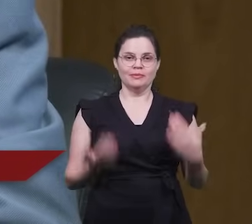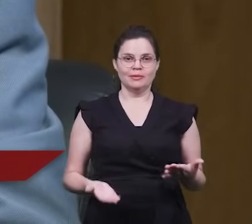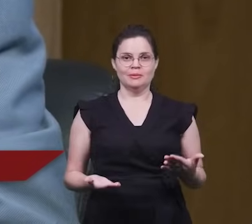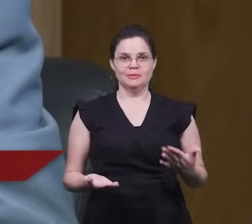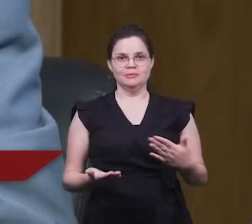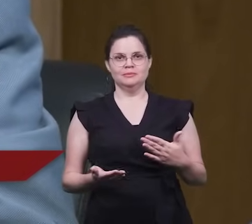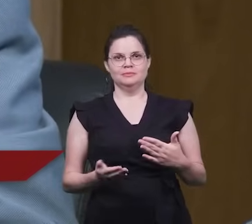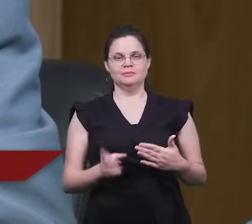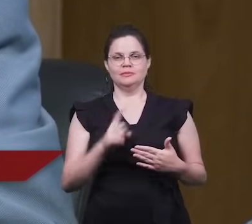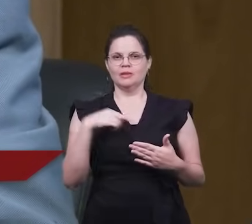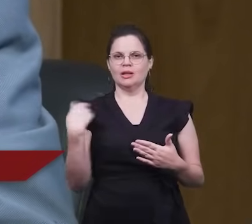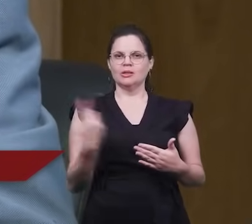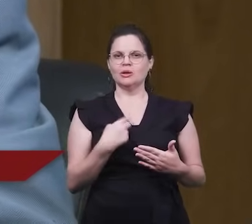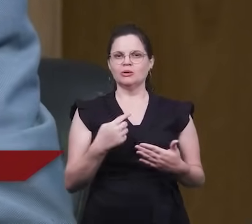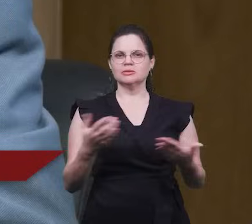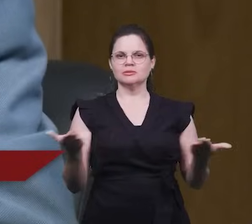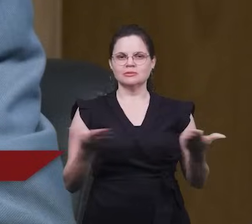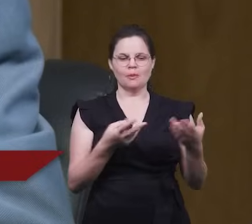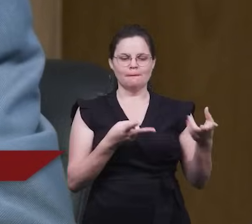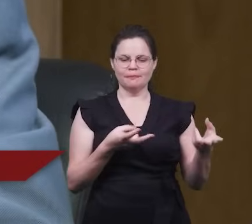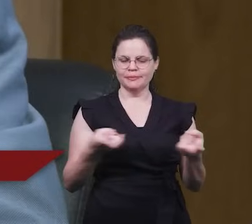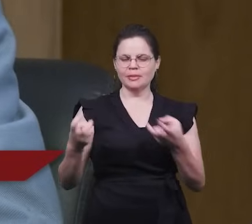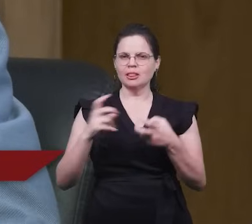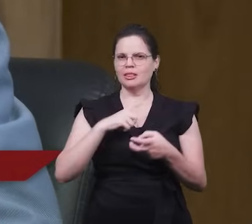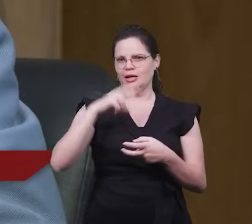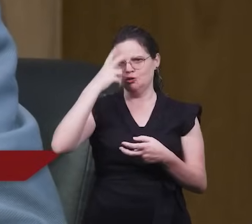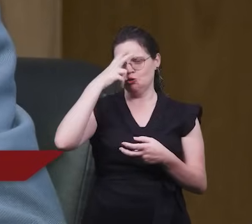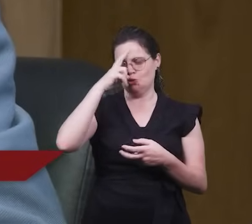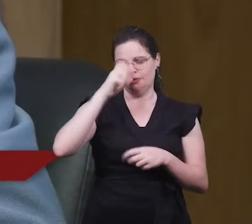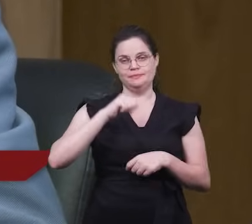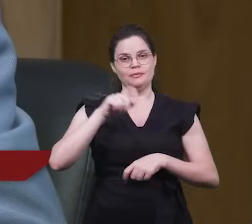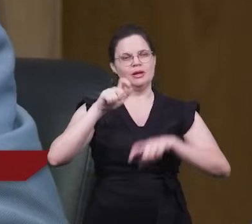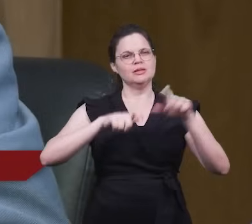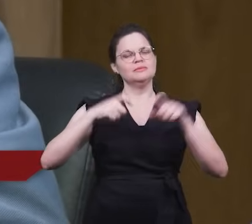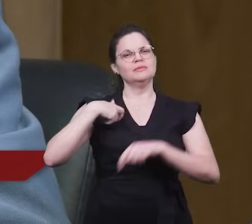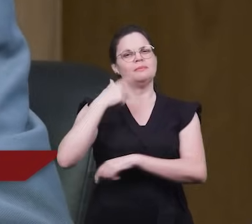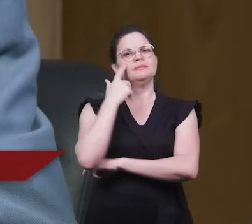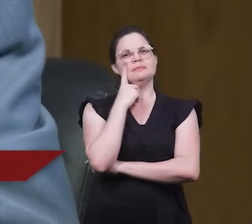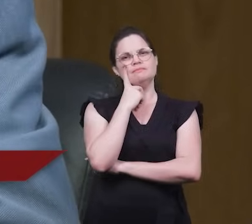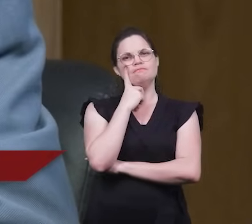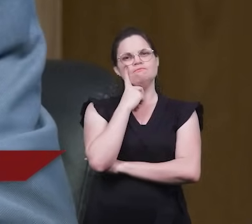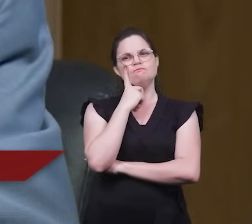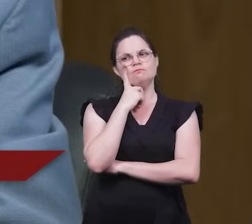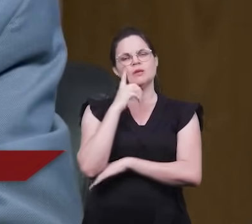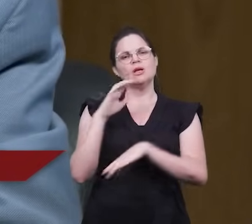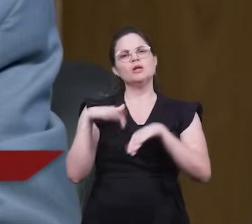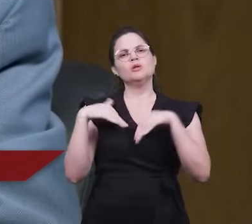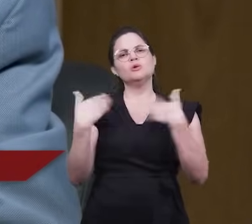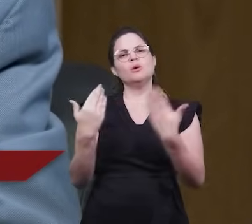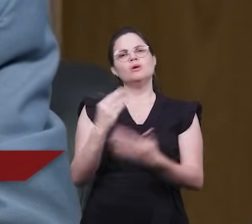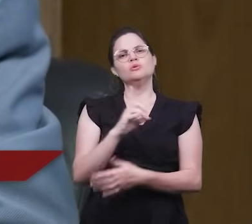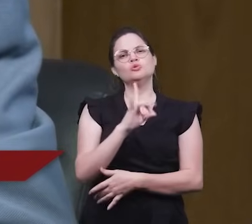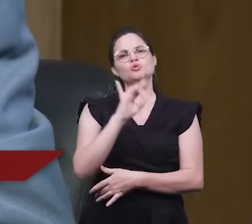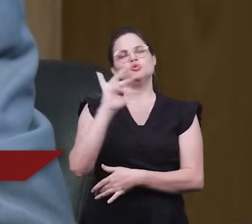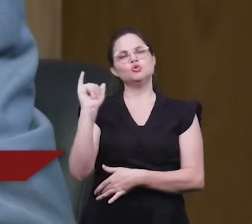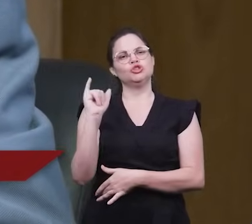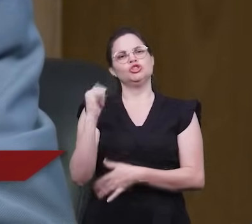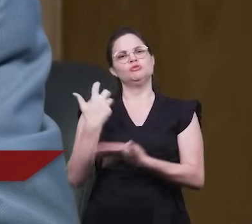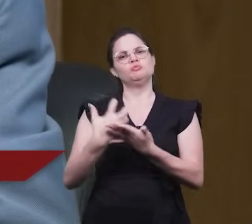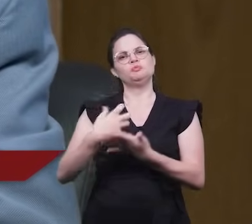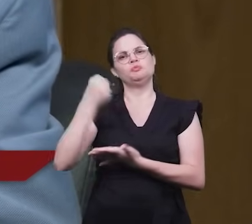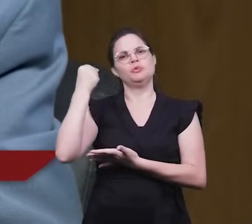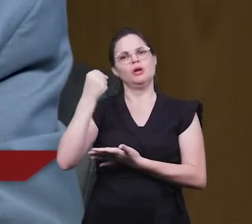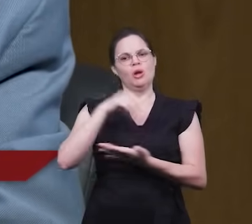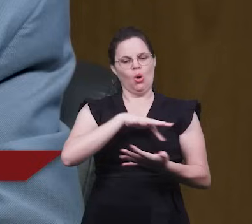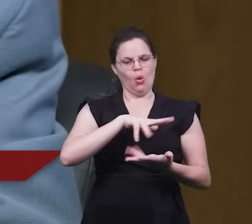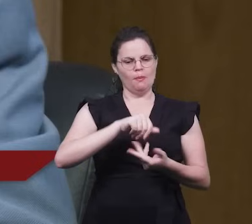nisso nós vemos uma história. E as pessoas ficam pensando assim, e quando a igreja for arrebatada, o mundo